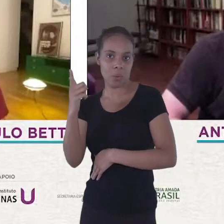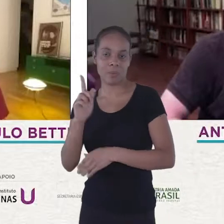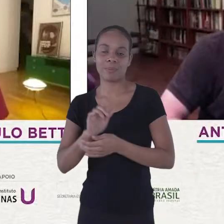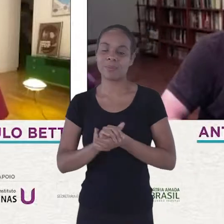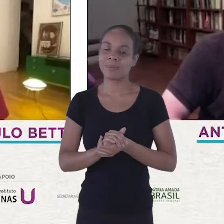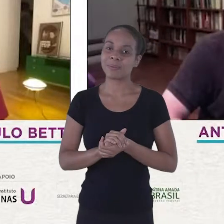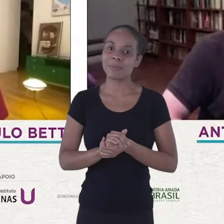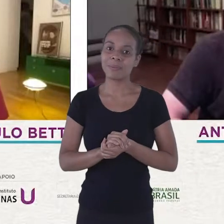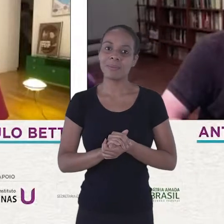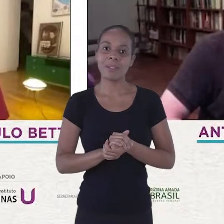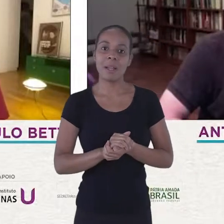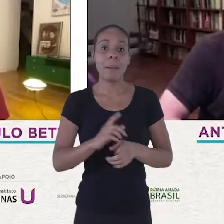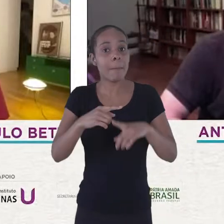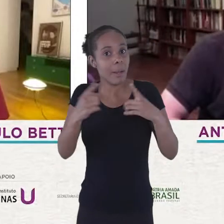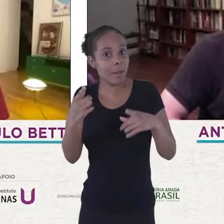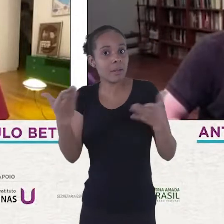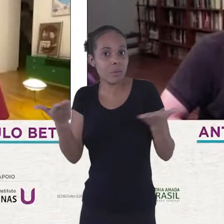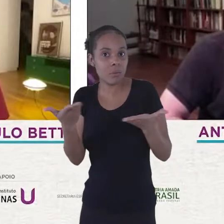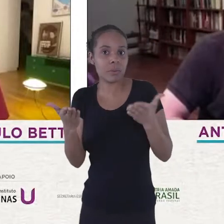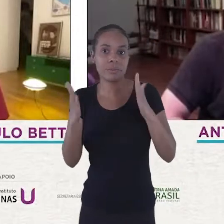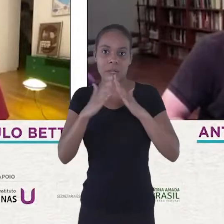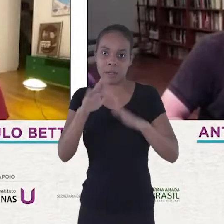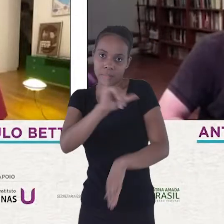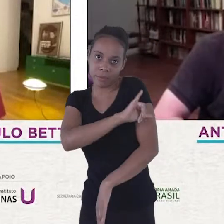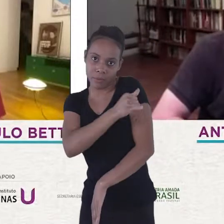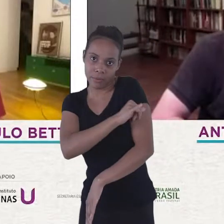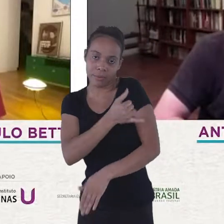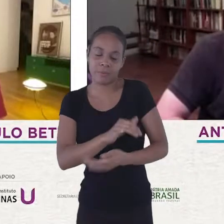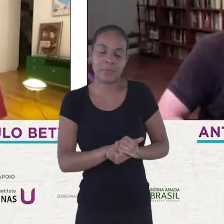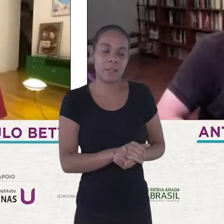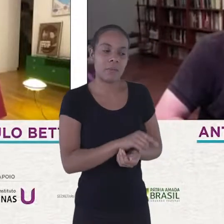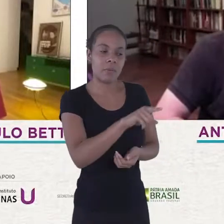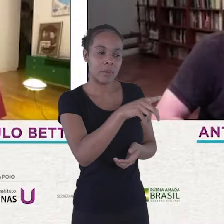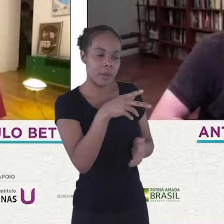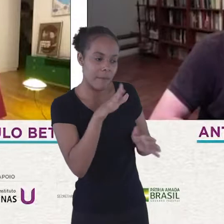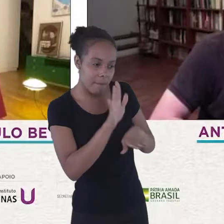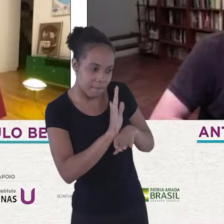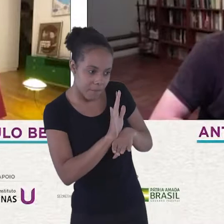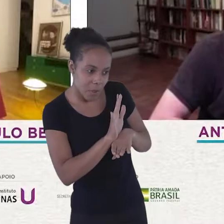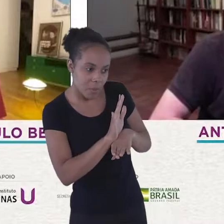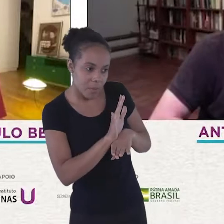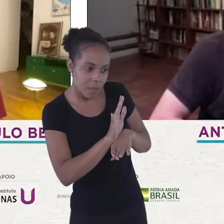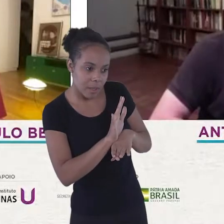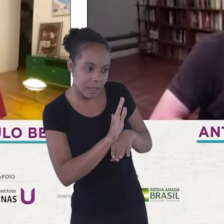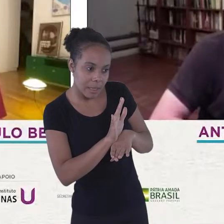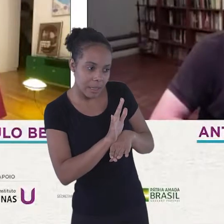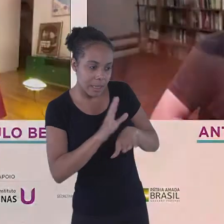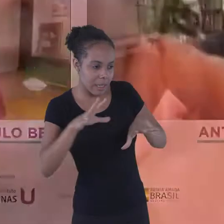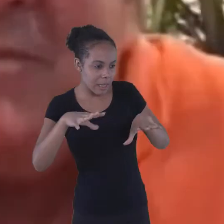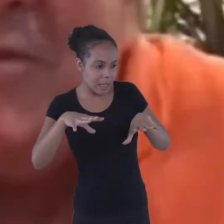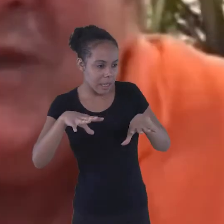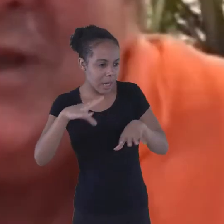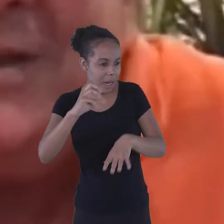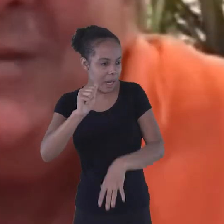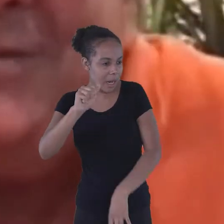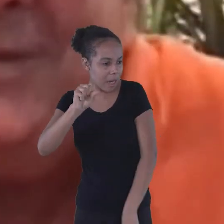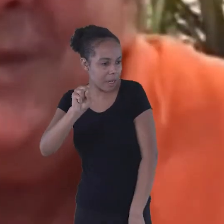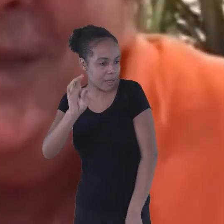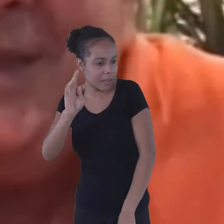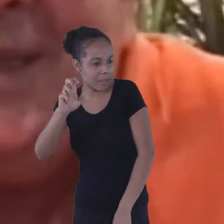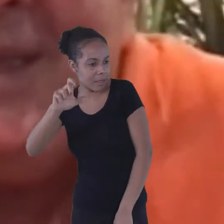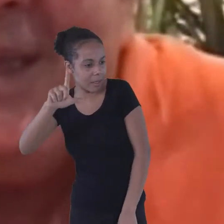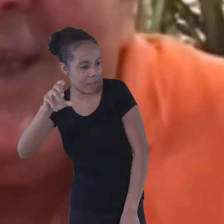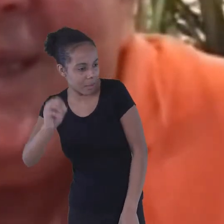né, para fazer aquele filme Marcelo Zona Sul. Foi isso. Fui e acabei ficando.